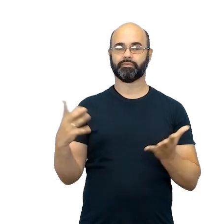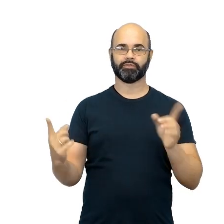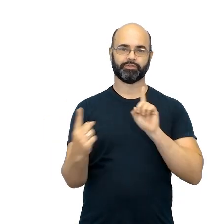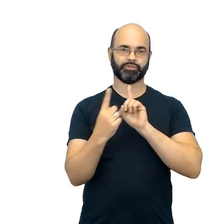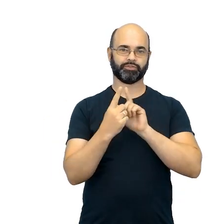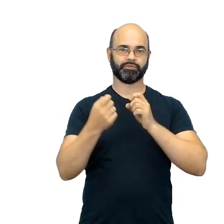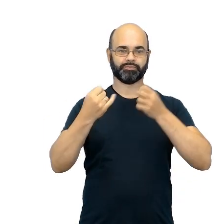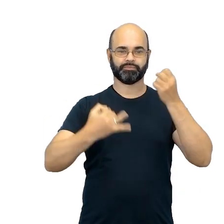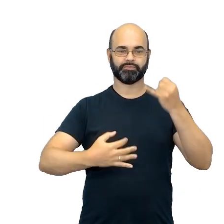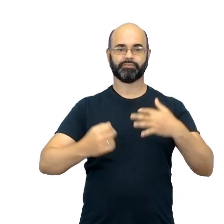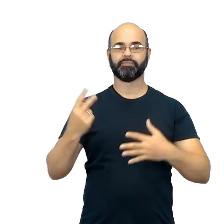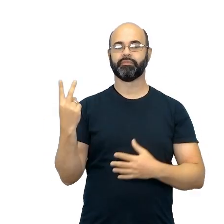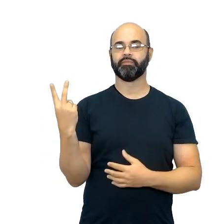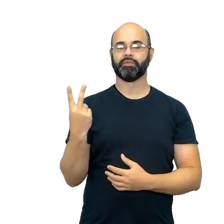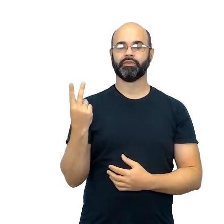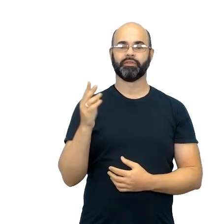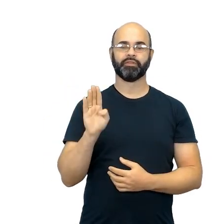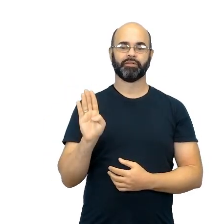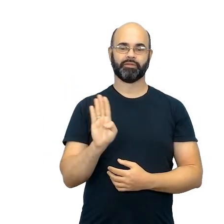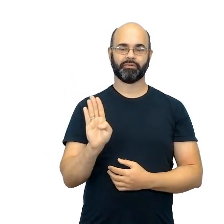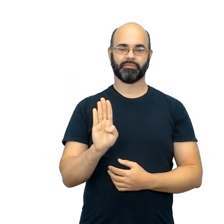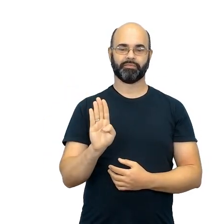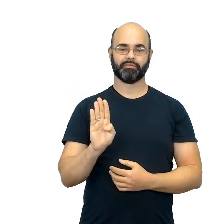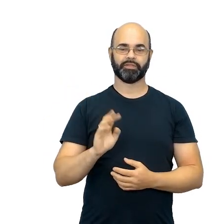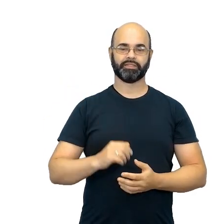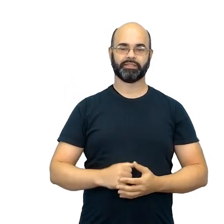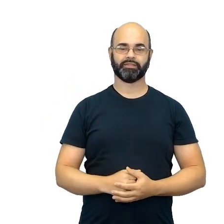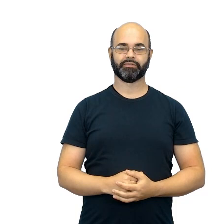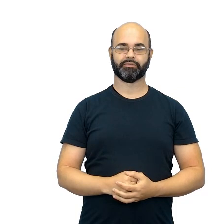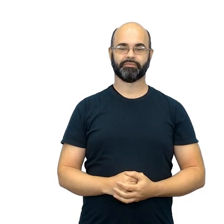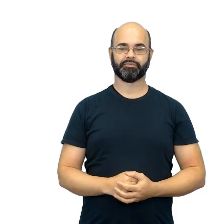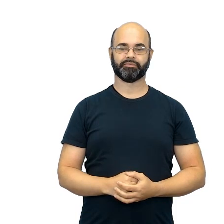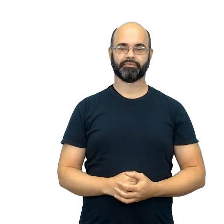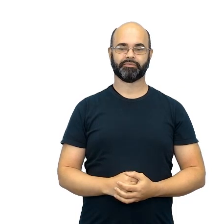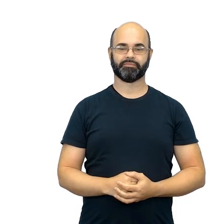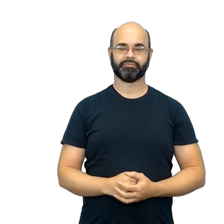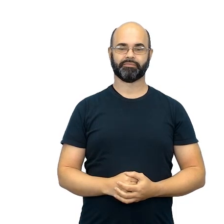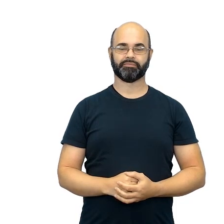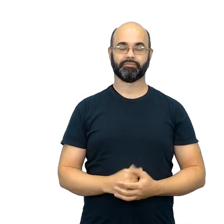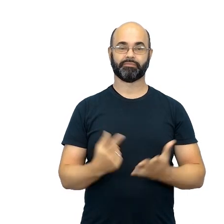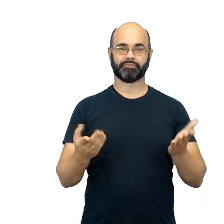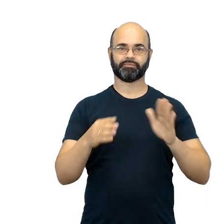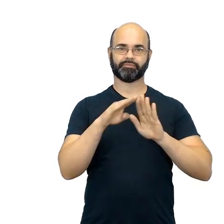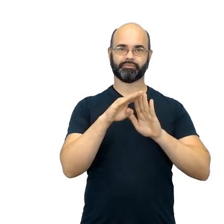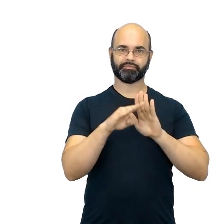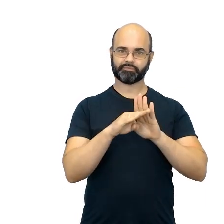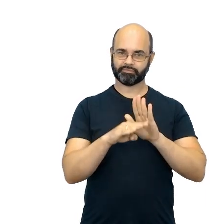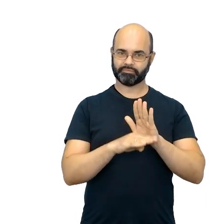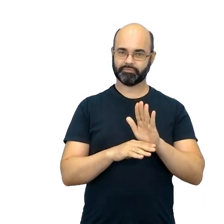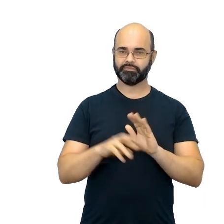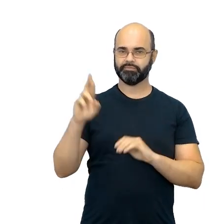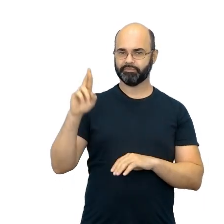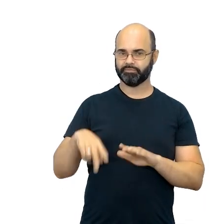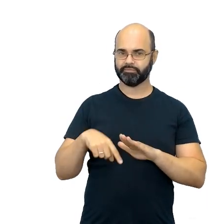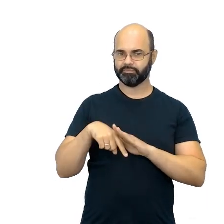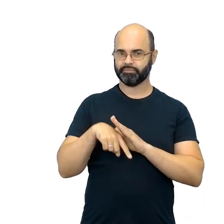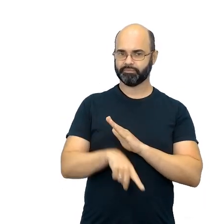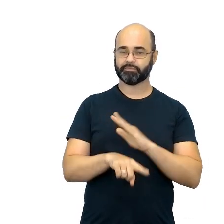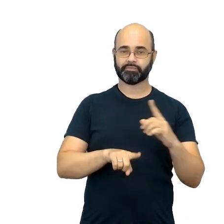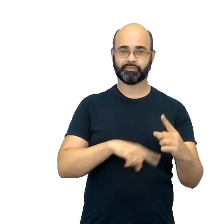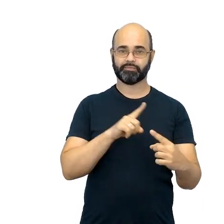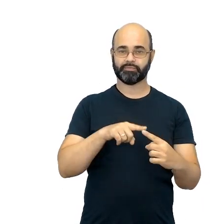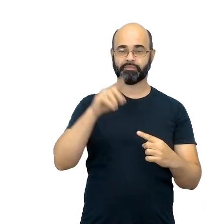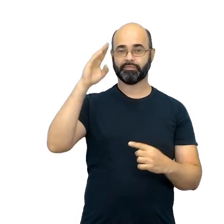segundo bimestre. Então, esse programa, né, o Programa de Recuperação e Aprofundamento, tem o seu principal objetivo,